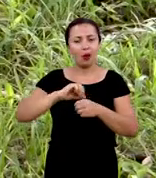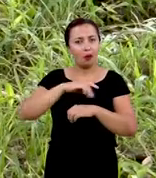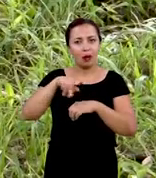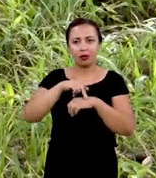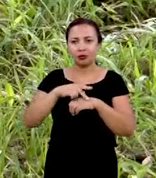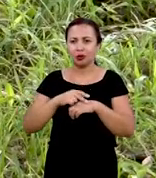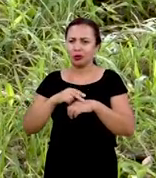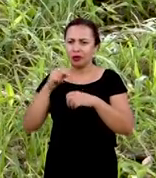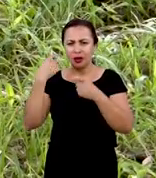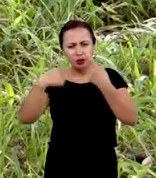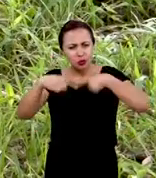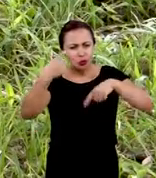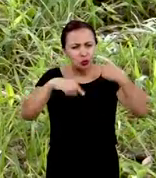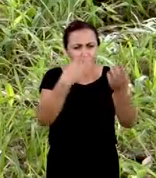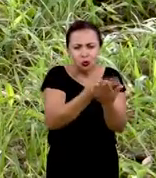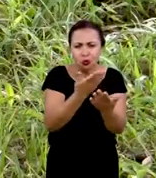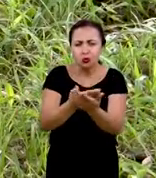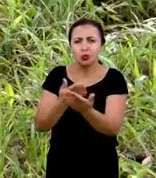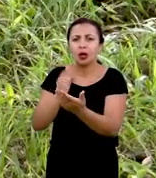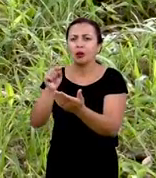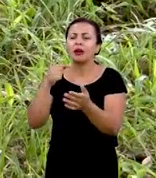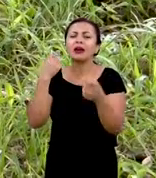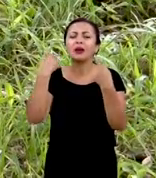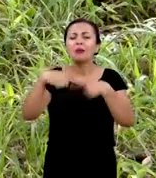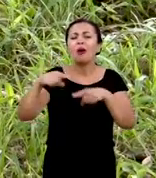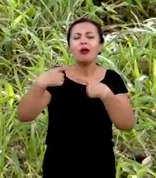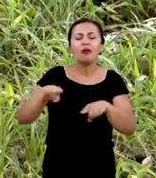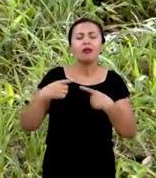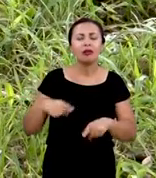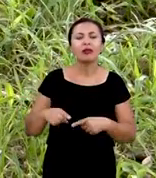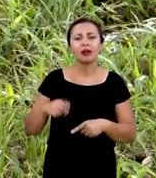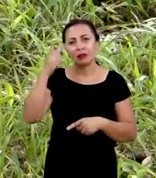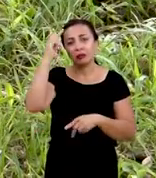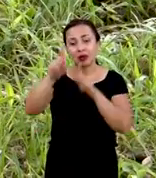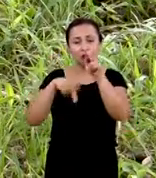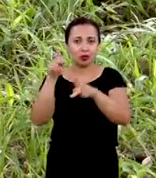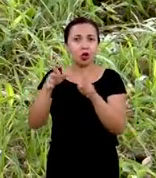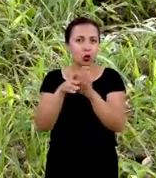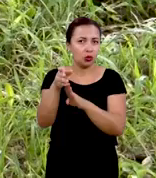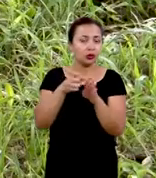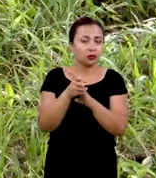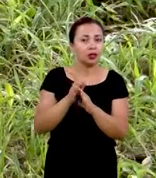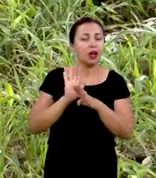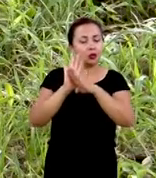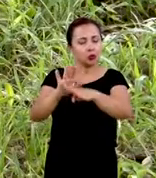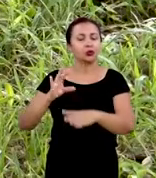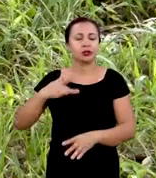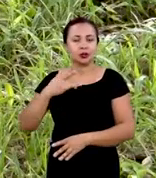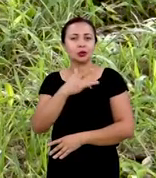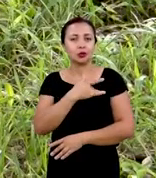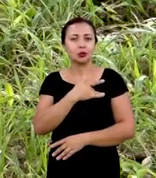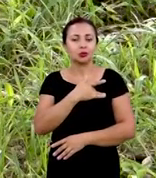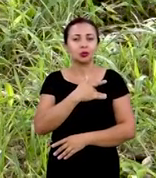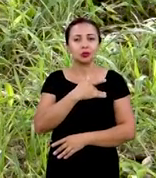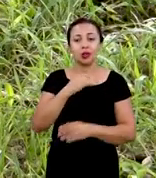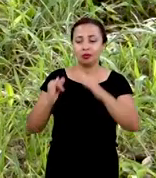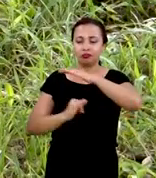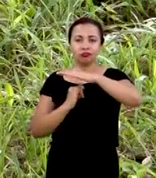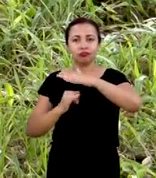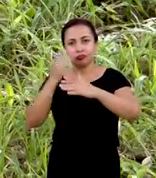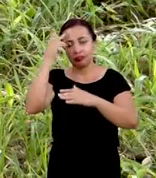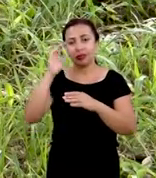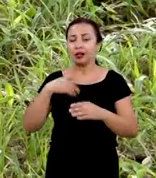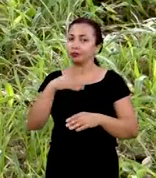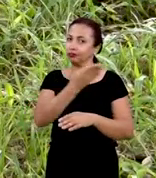provoca a disseminação do agente causador da doença para orientar a população e colaborar com órgãos de saúde em ações